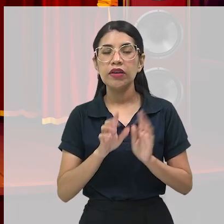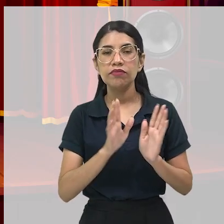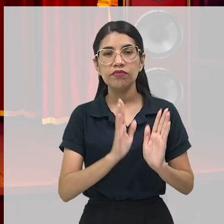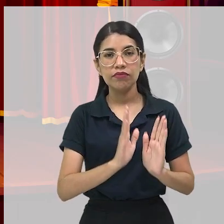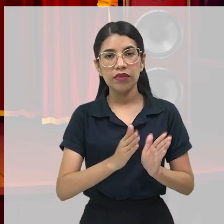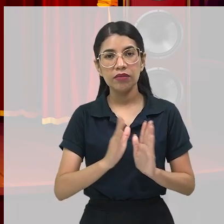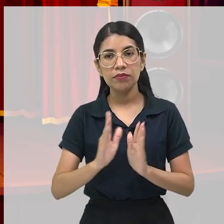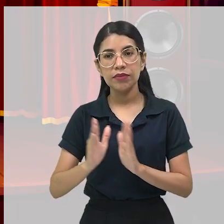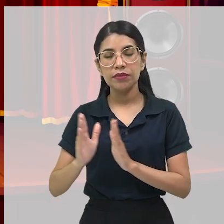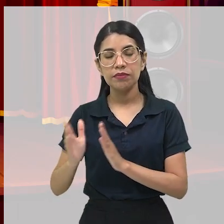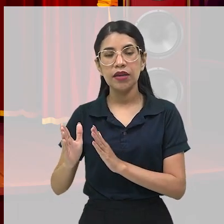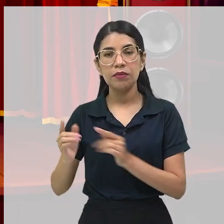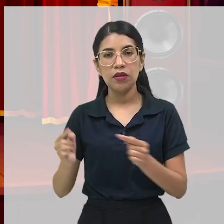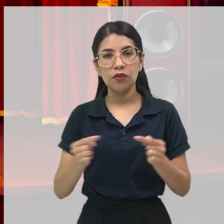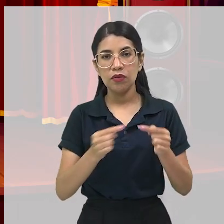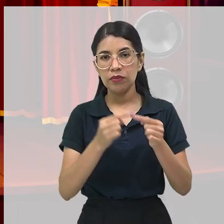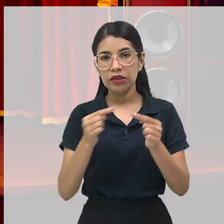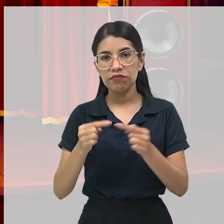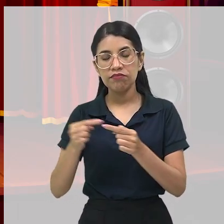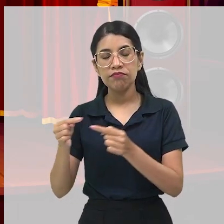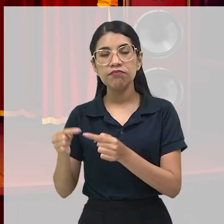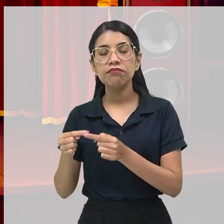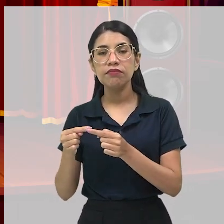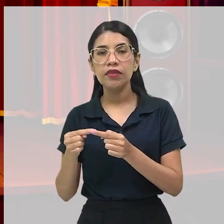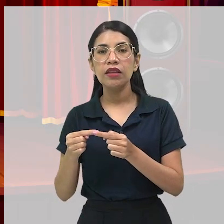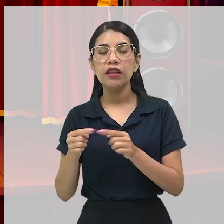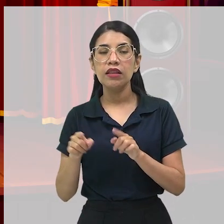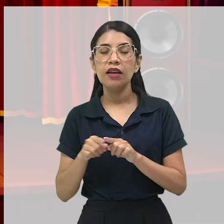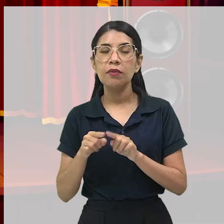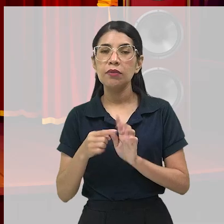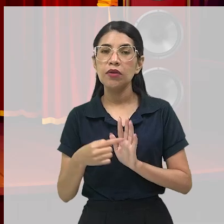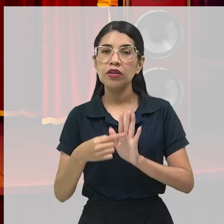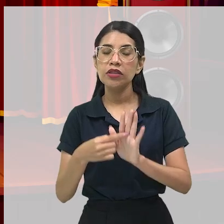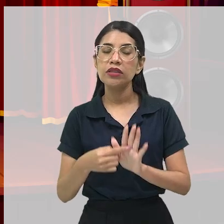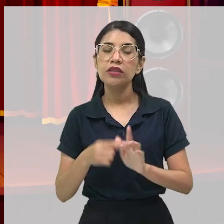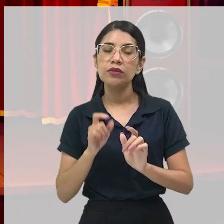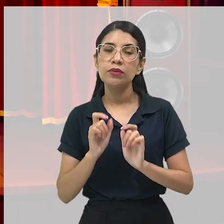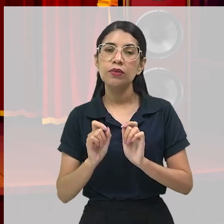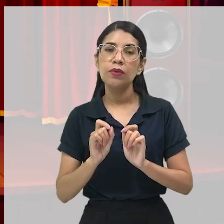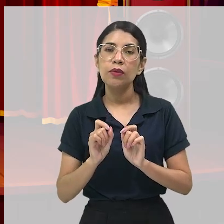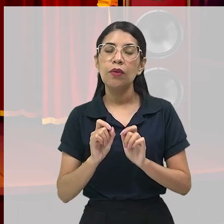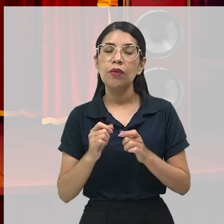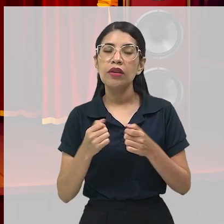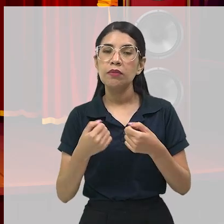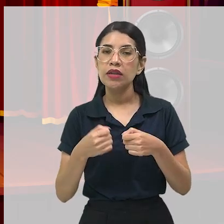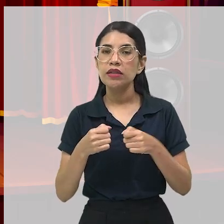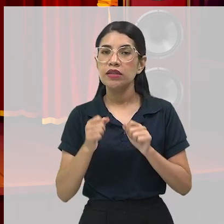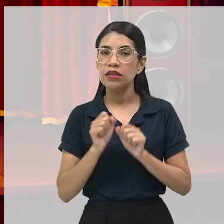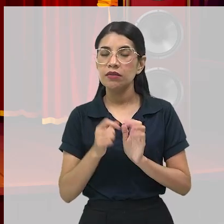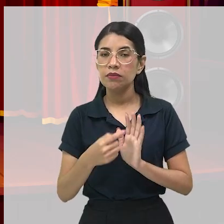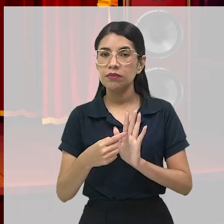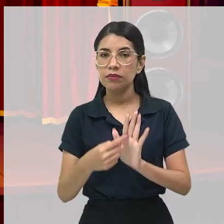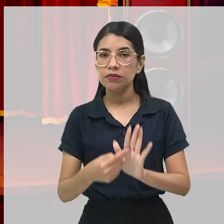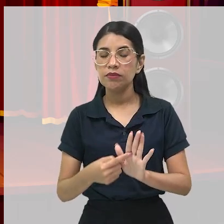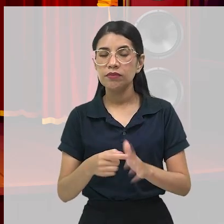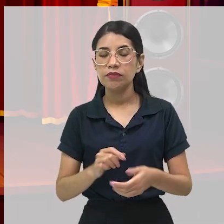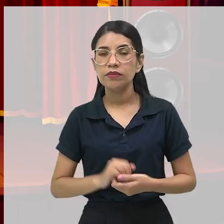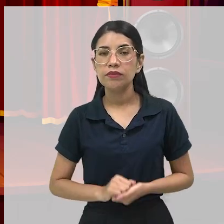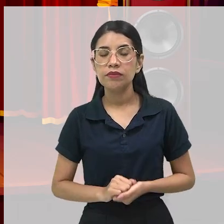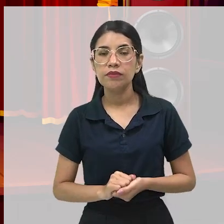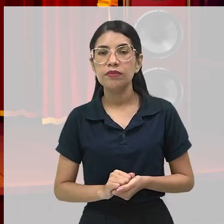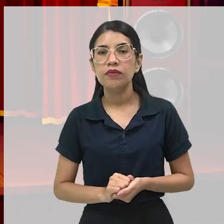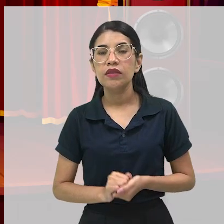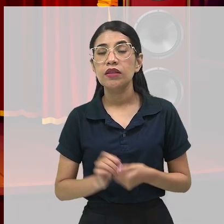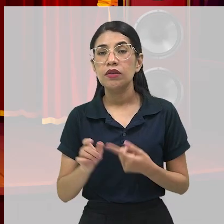do espetáculo cênico, ambientando e enfatizando a mensagem que deseja ser transmitida.